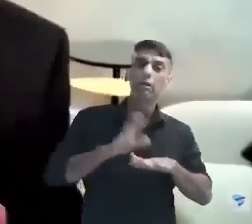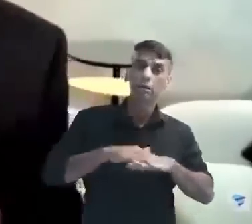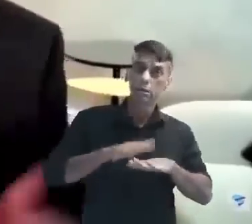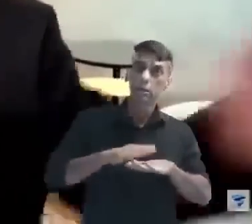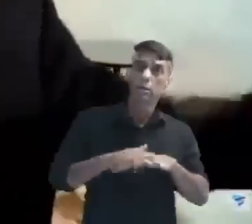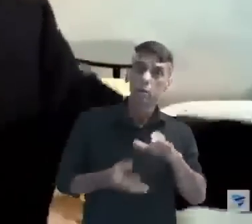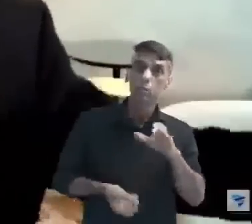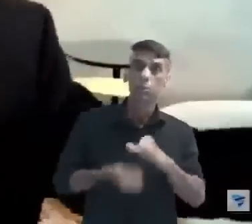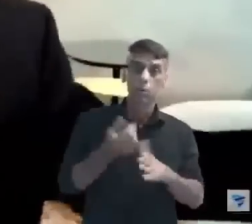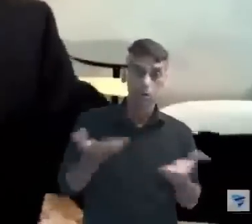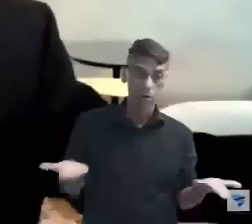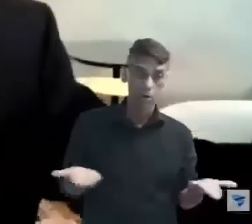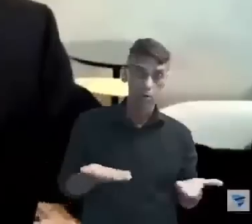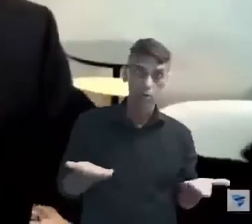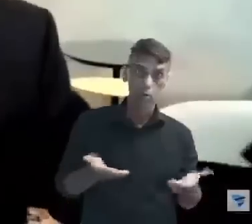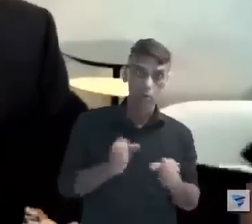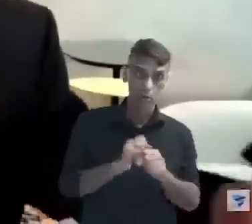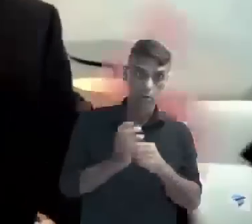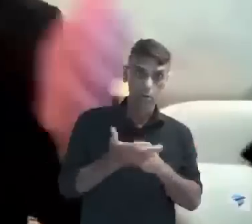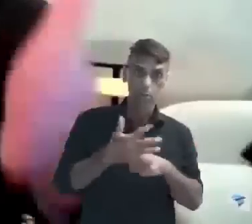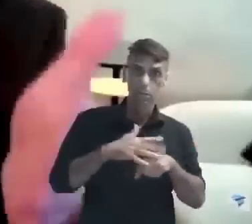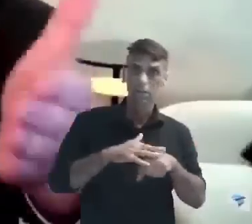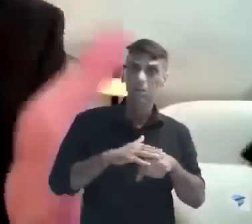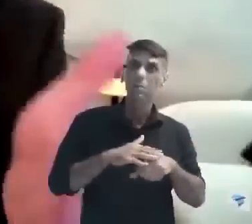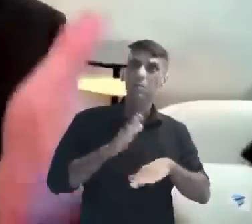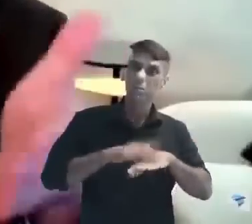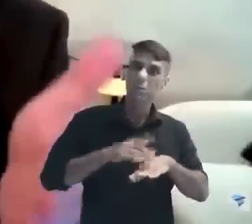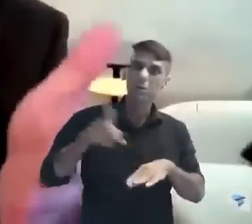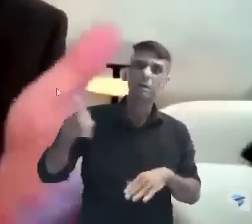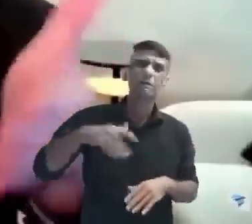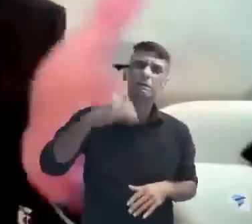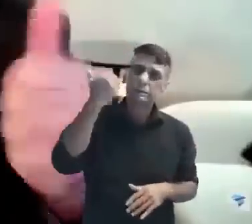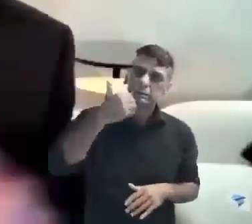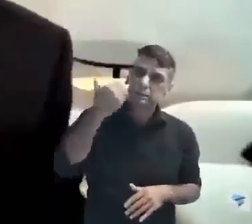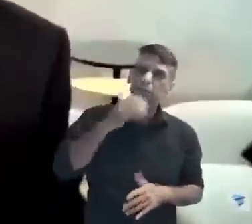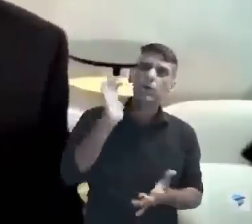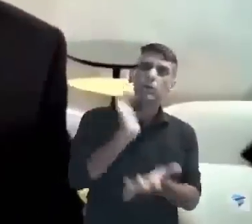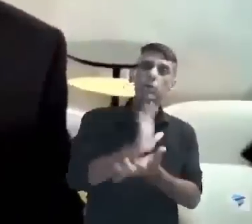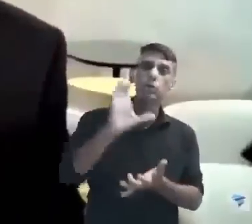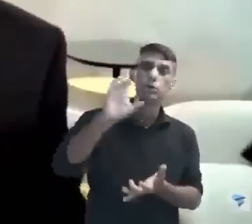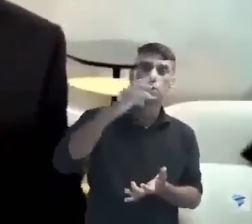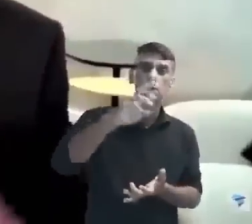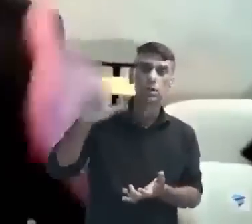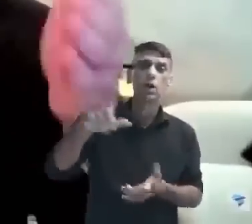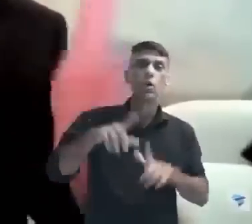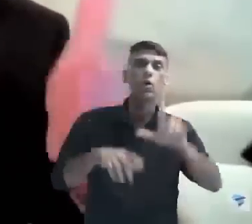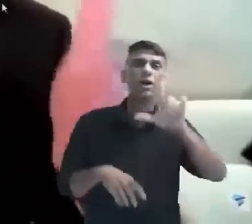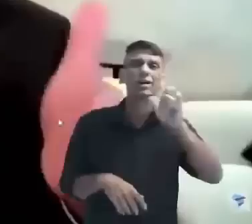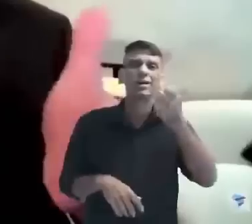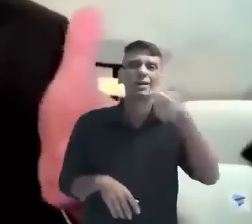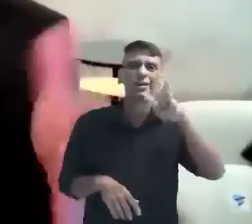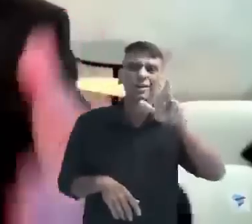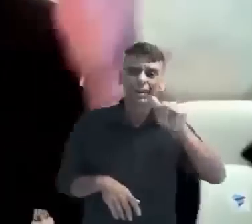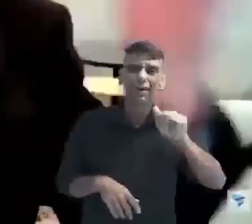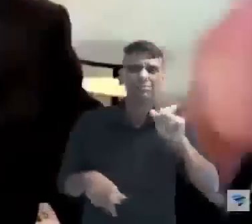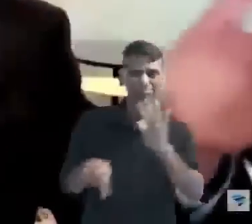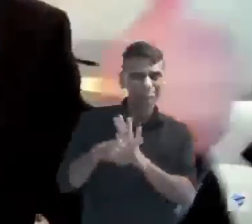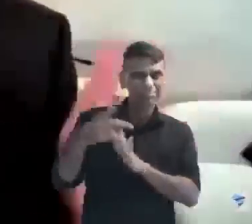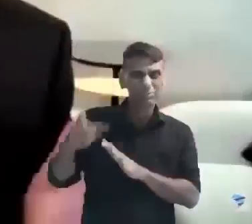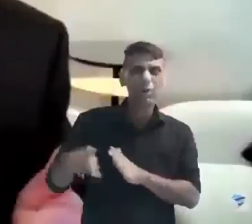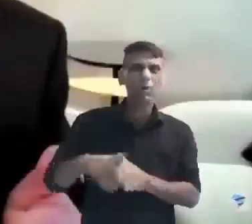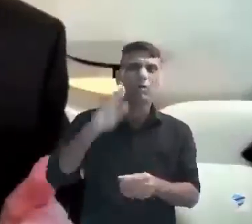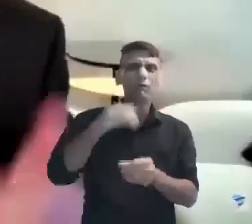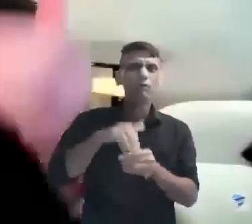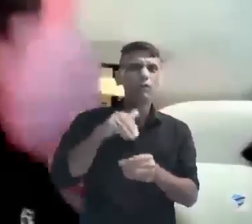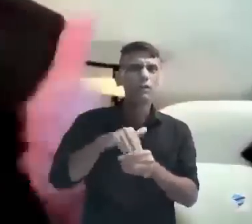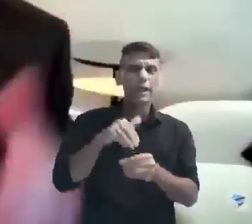nós agora em plena pandemia, por esses canalhas do Centrão dirigidos pelo seu Lira, no meio da pandemia, numa votação